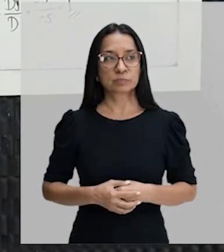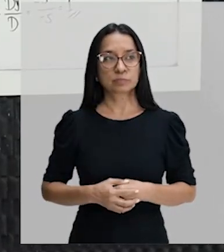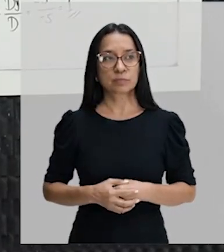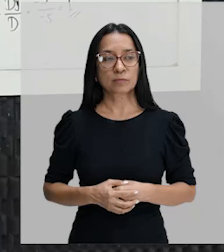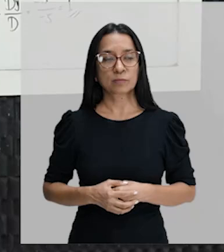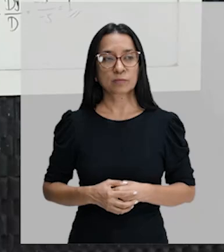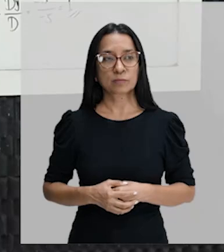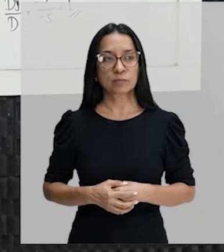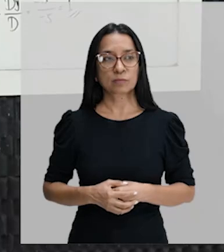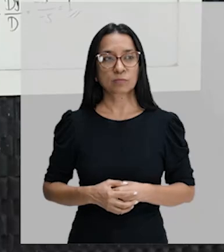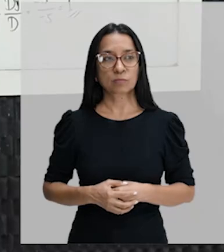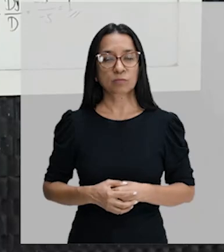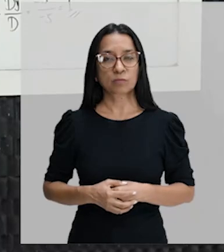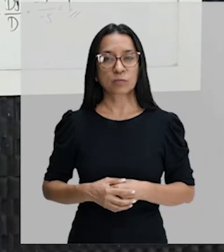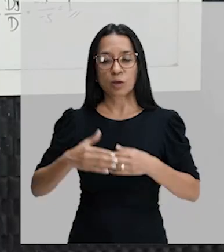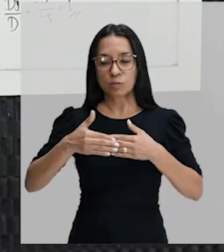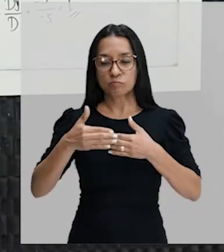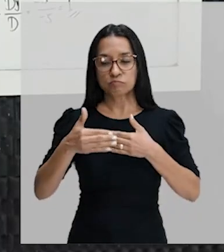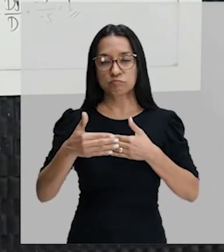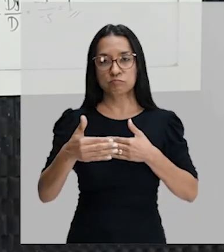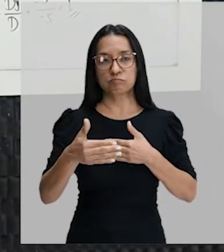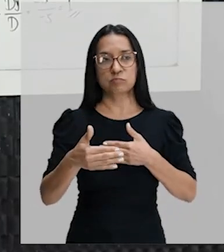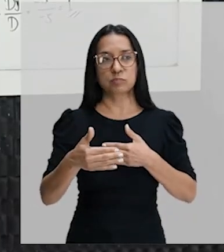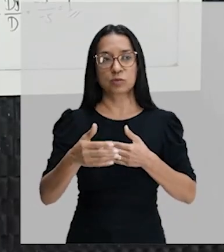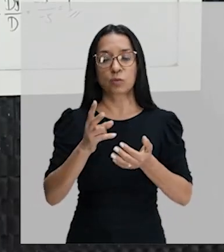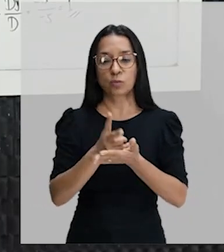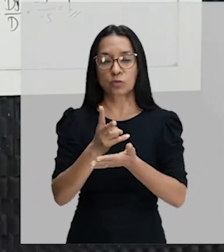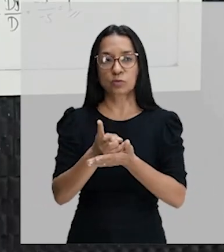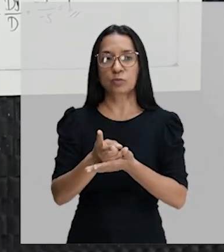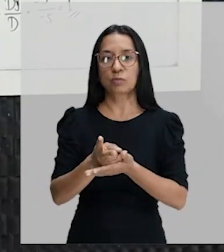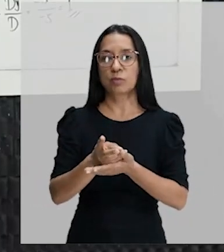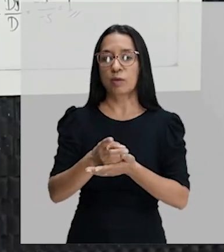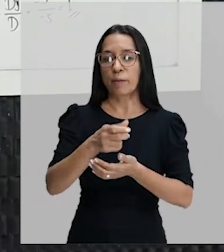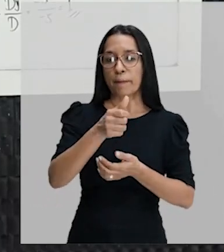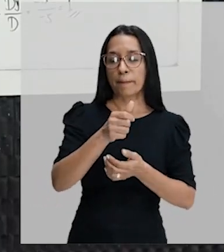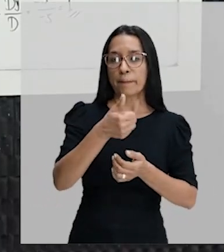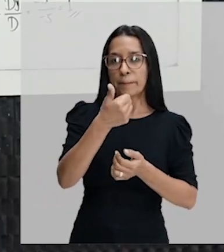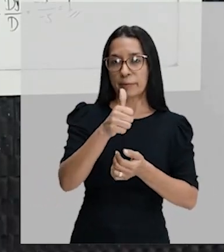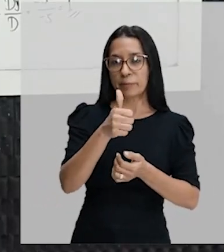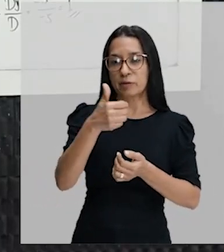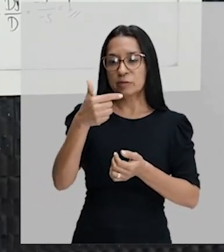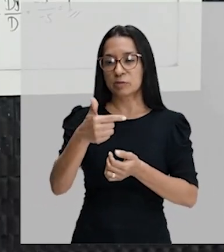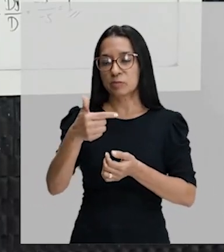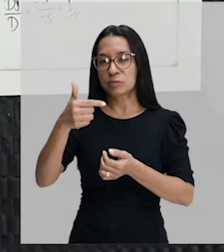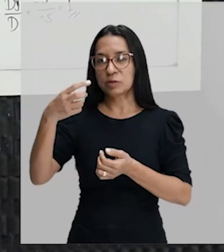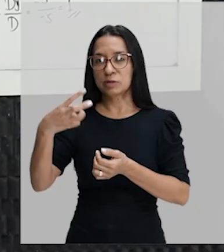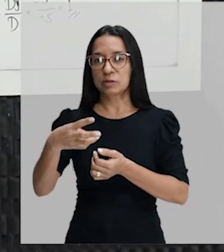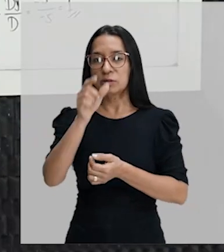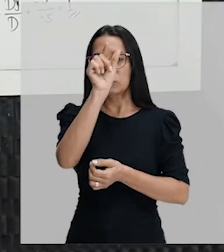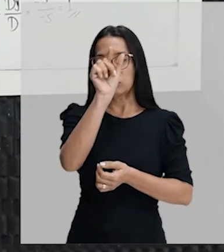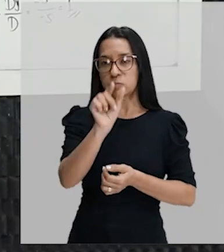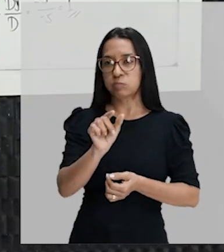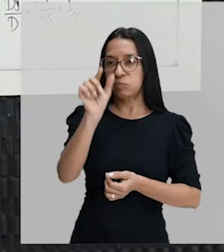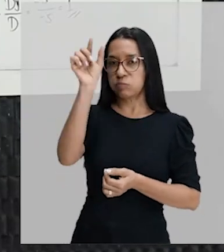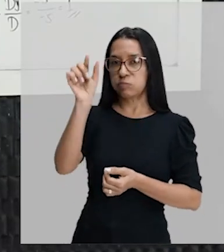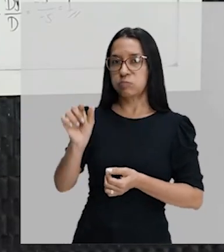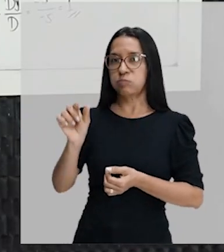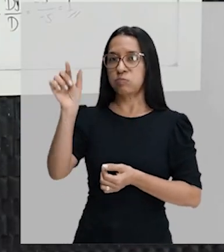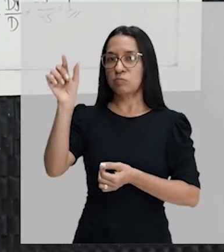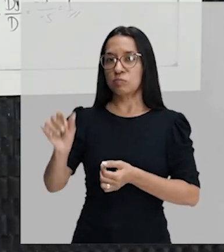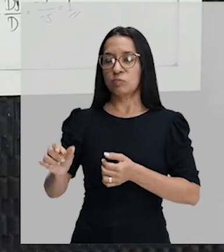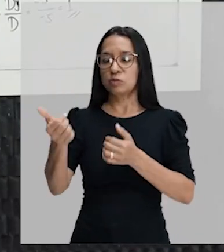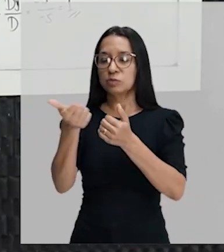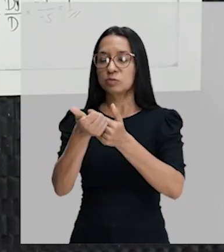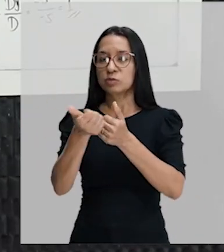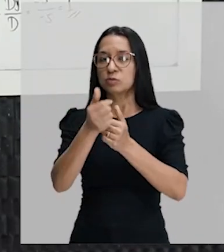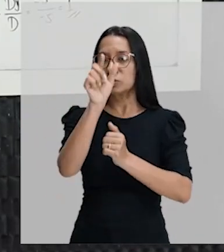como os termos independentes estão passando de primeira coluna, segunda coluna, terceira coluna, só substituindo as